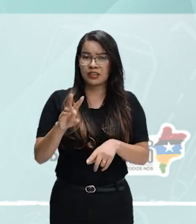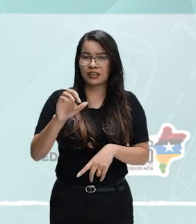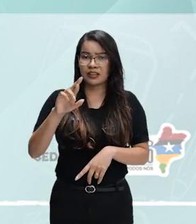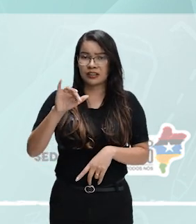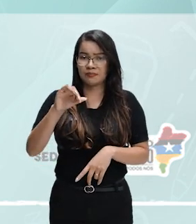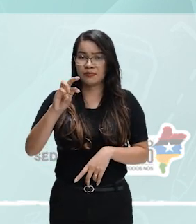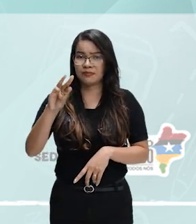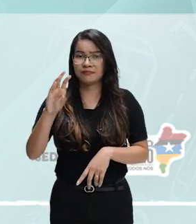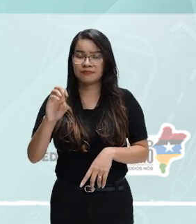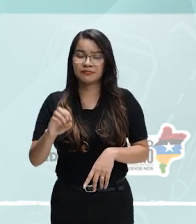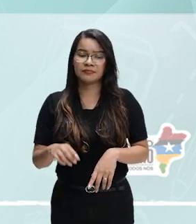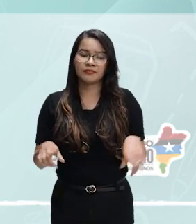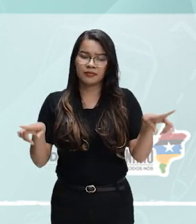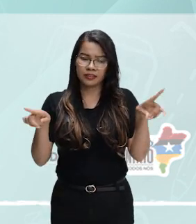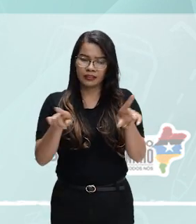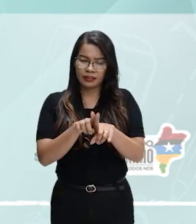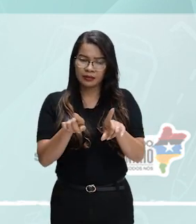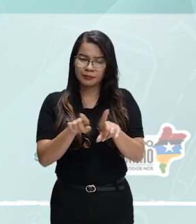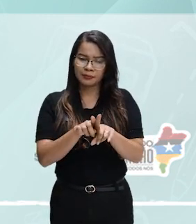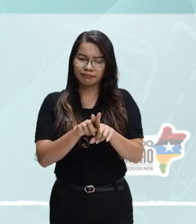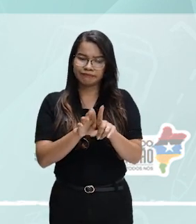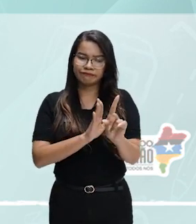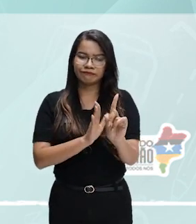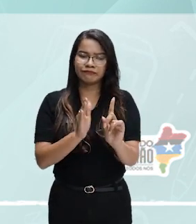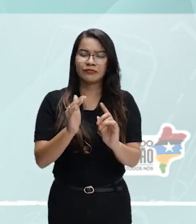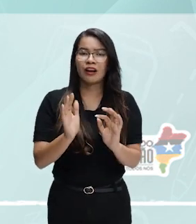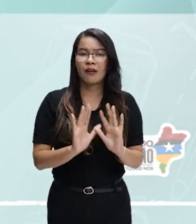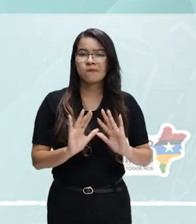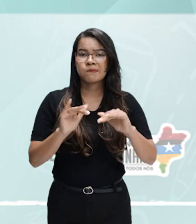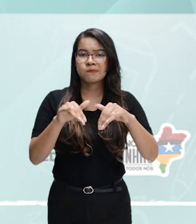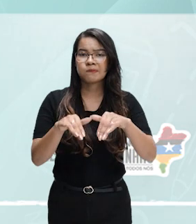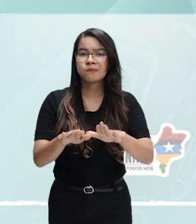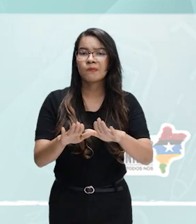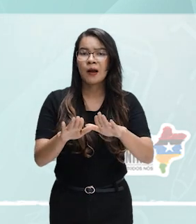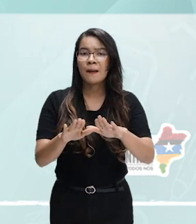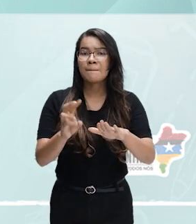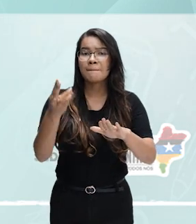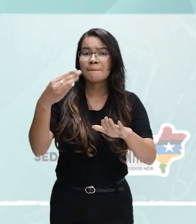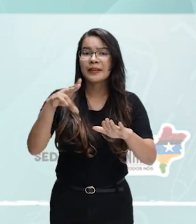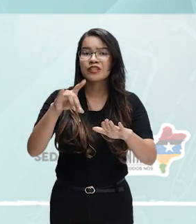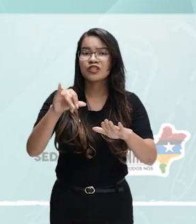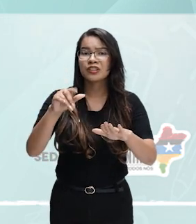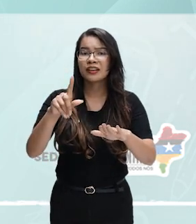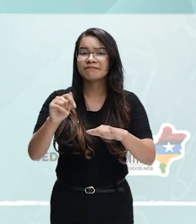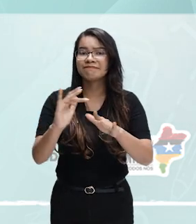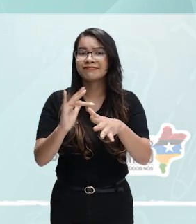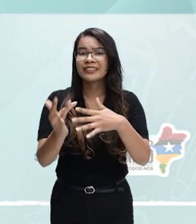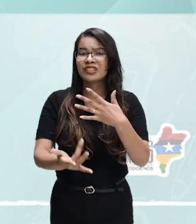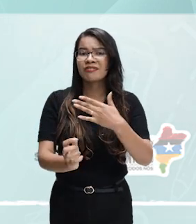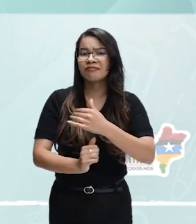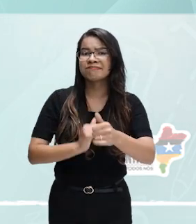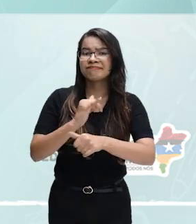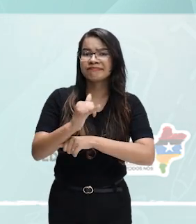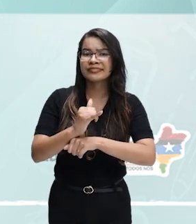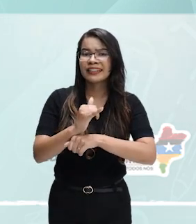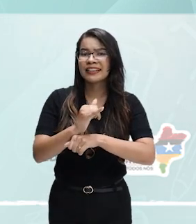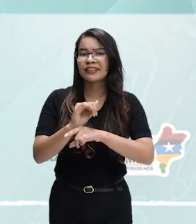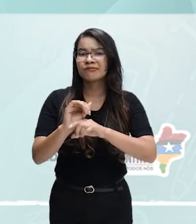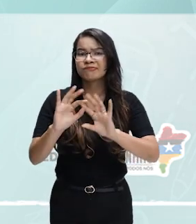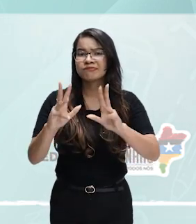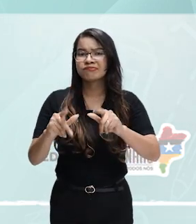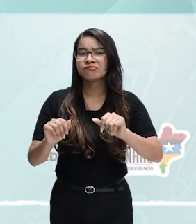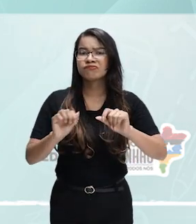criminalidade. A cobertura da mídia, né, da criminalidade, também reforça, de certo ponto, essa questão